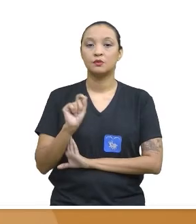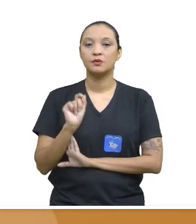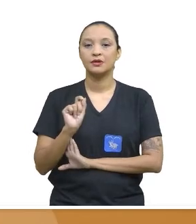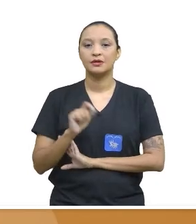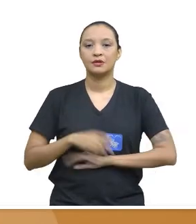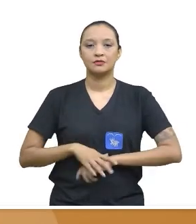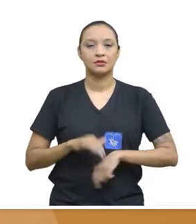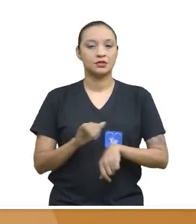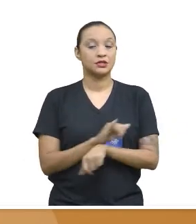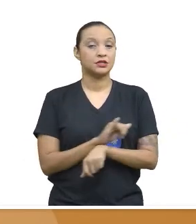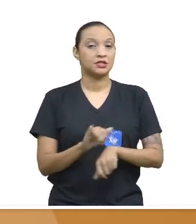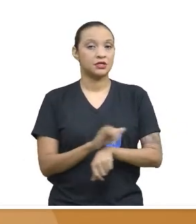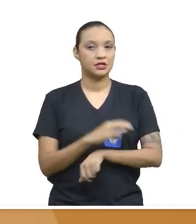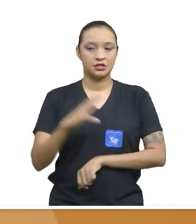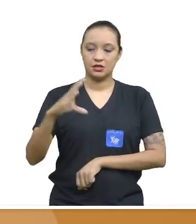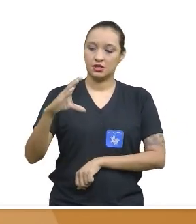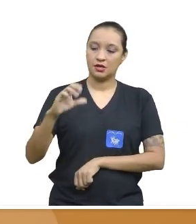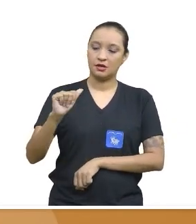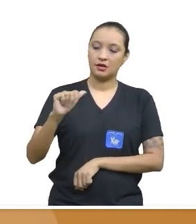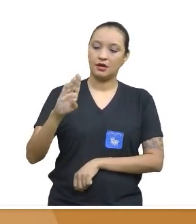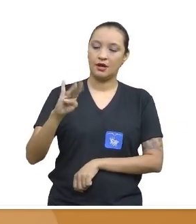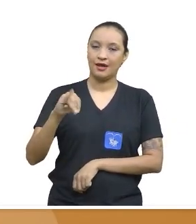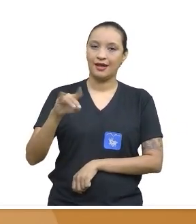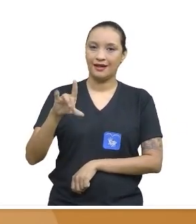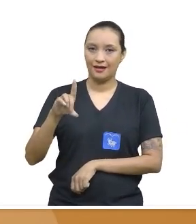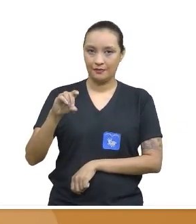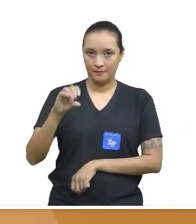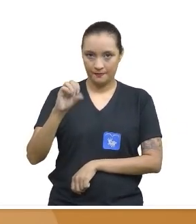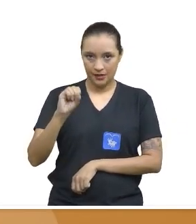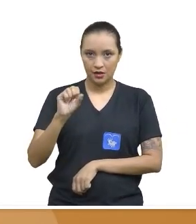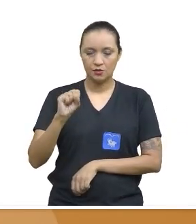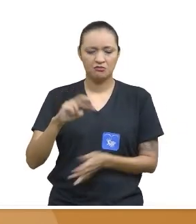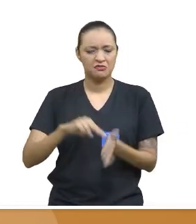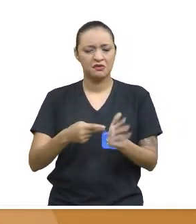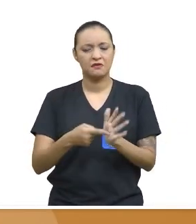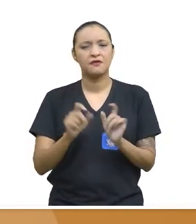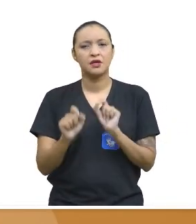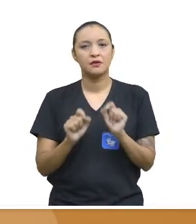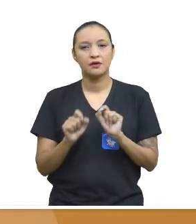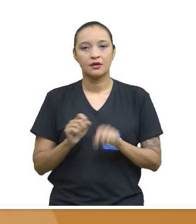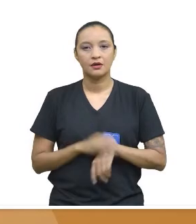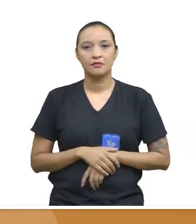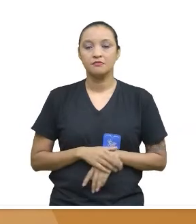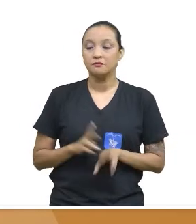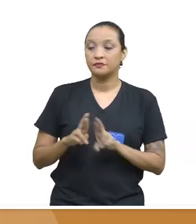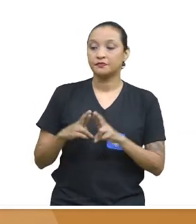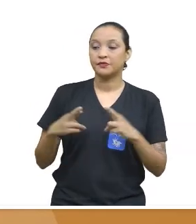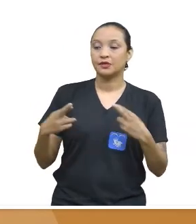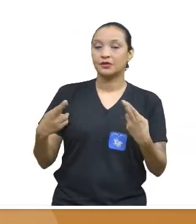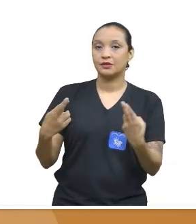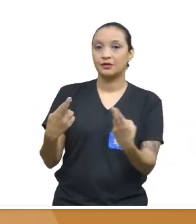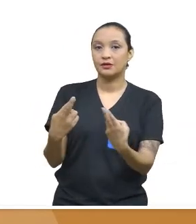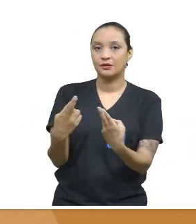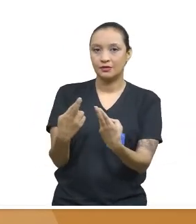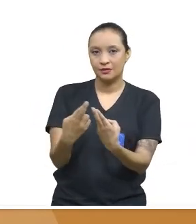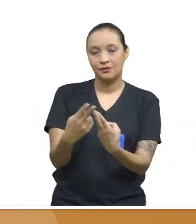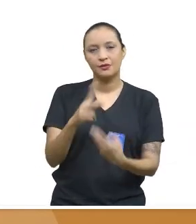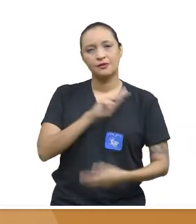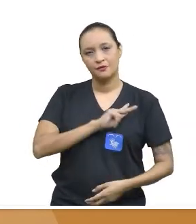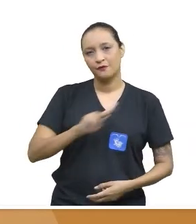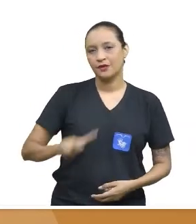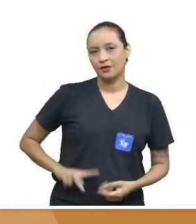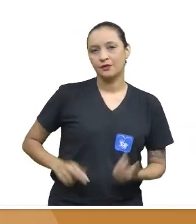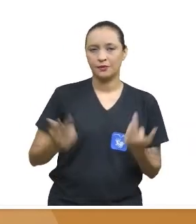cabildos, senhores? Cabildos é a mesma coisa que as assembleias de vereadores. Então,